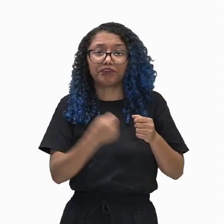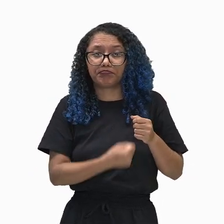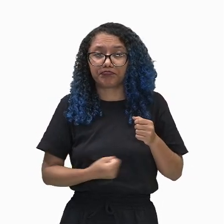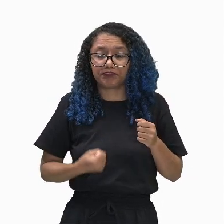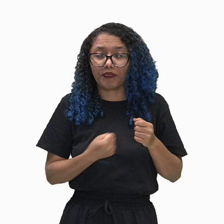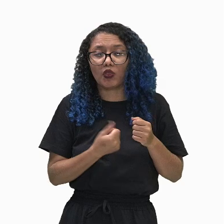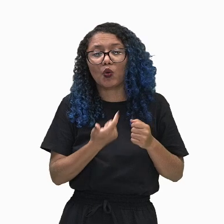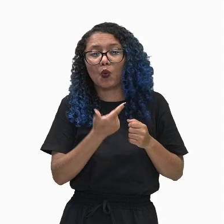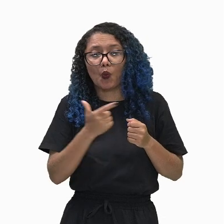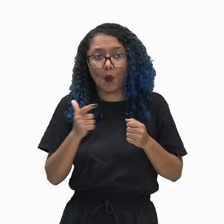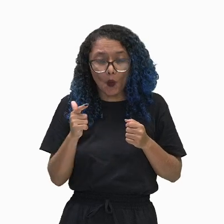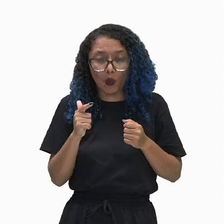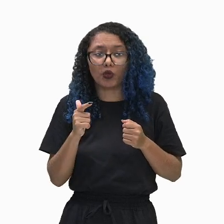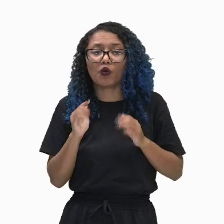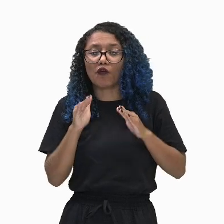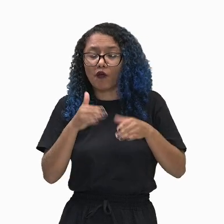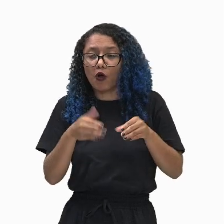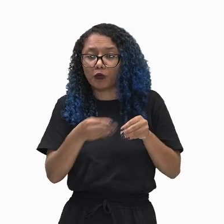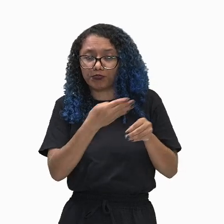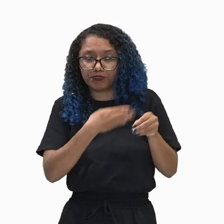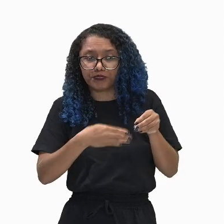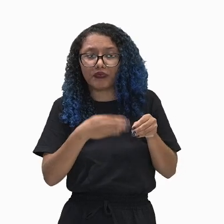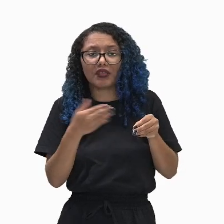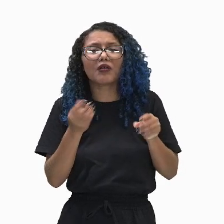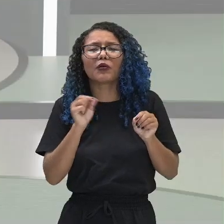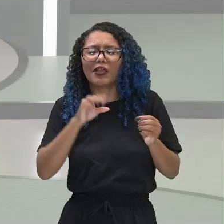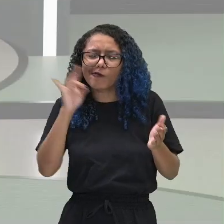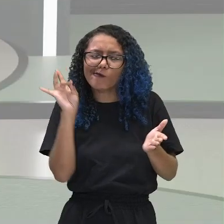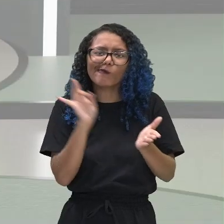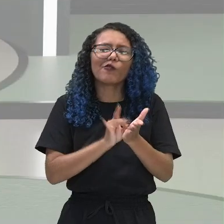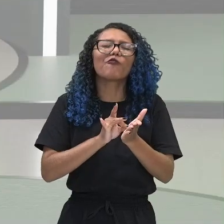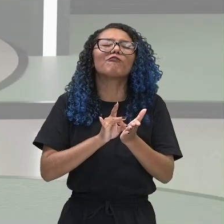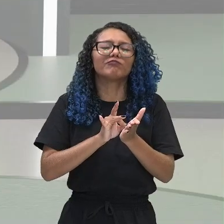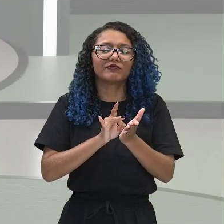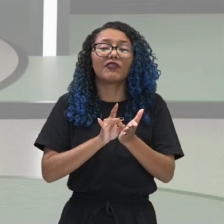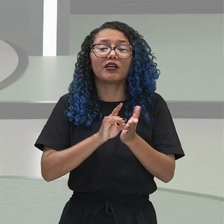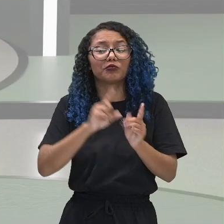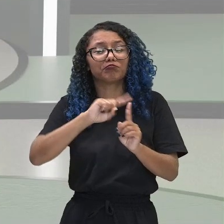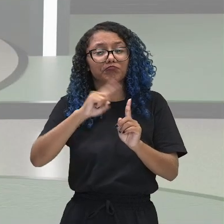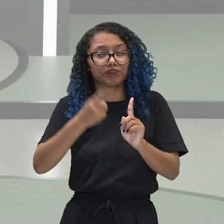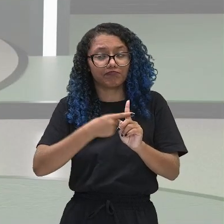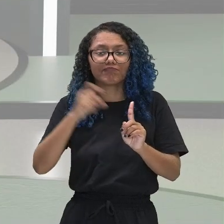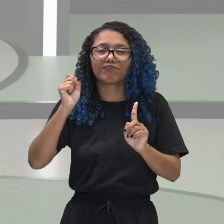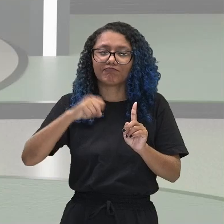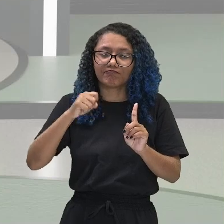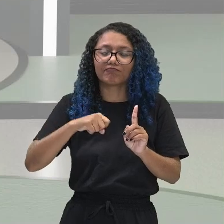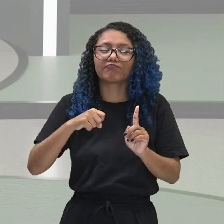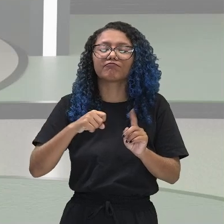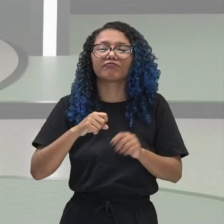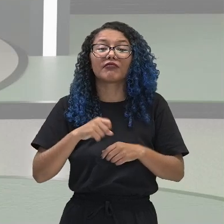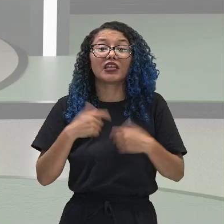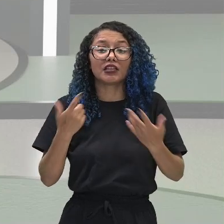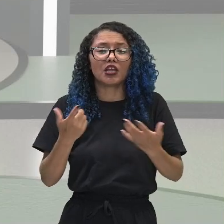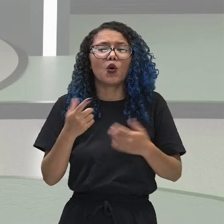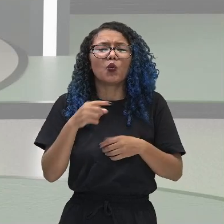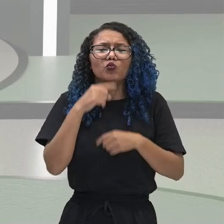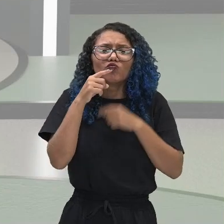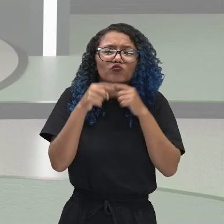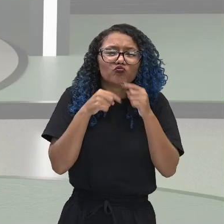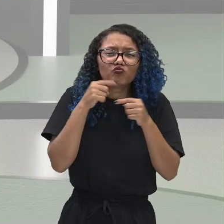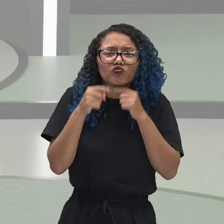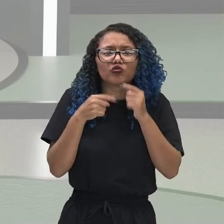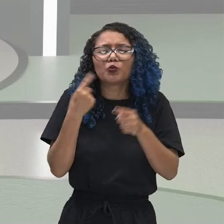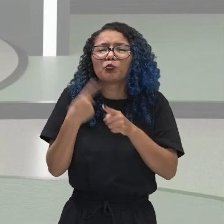embrião e firmar de uma vez por todas que a pessoa está gestante. Então, existe essa dúvida porque